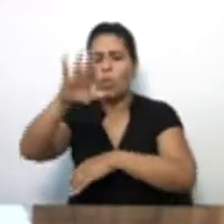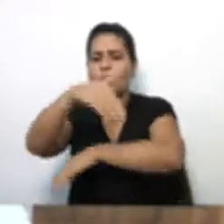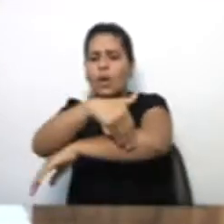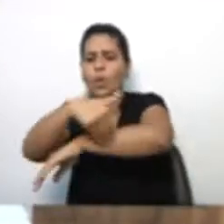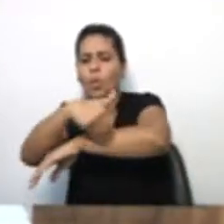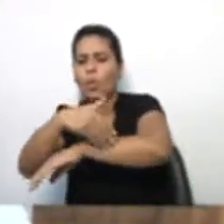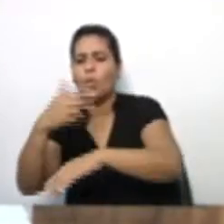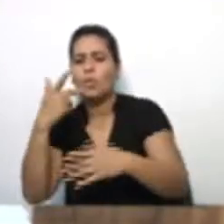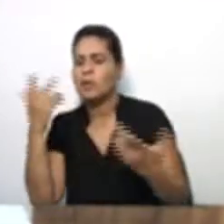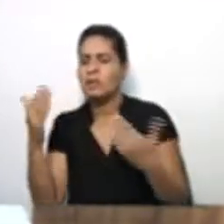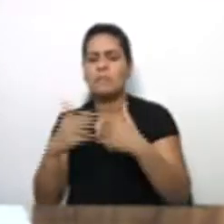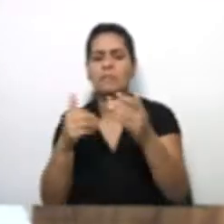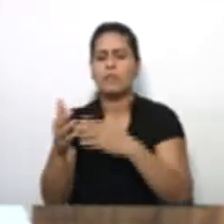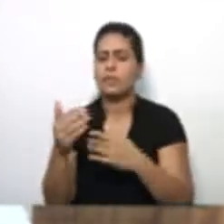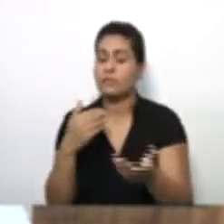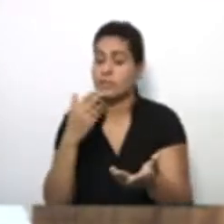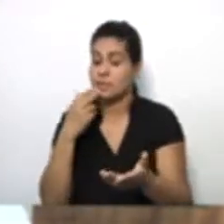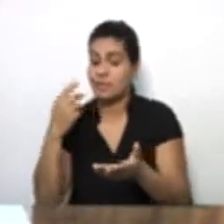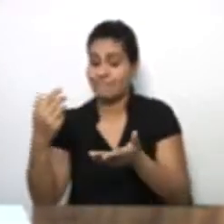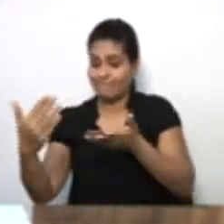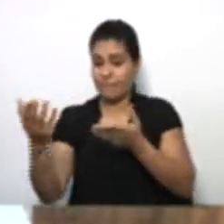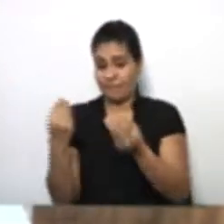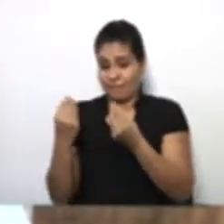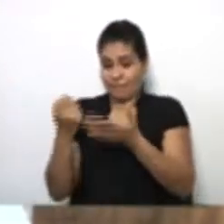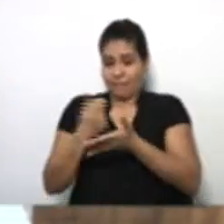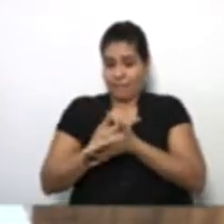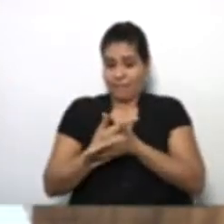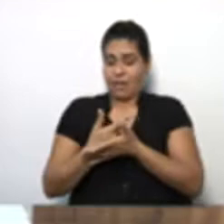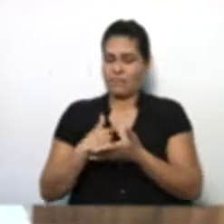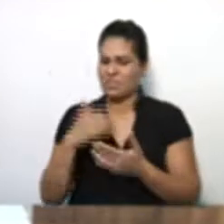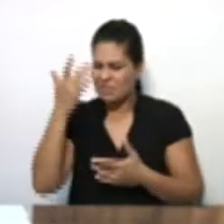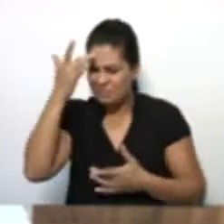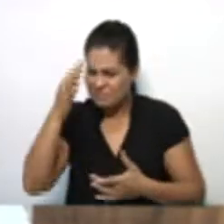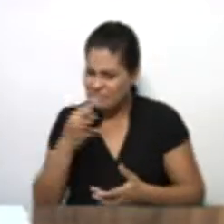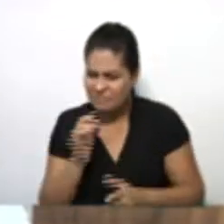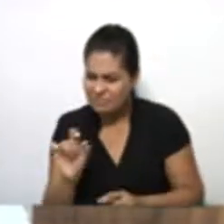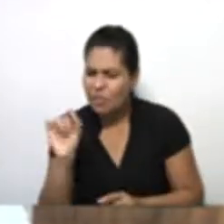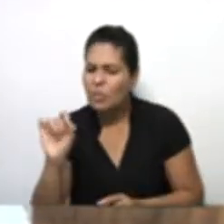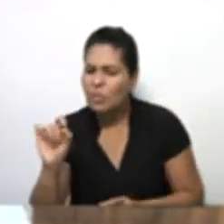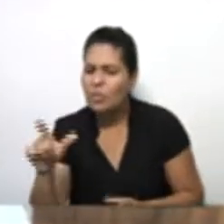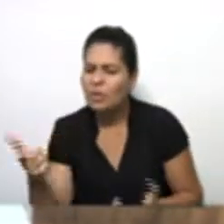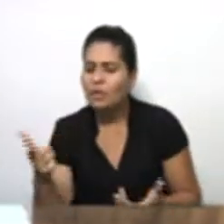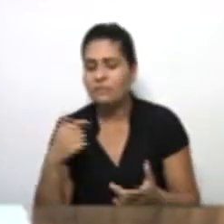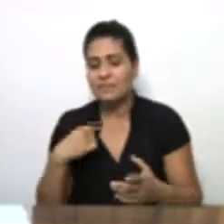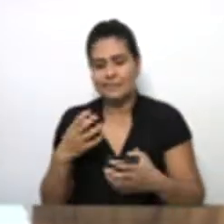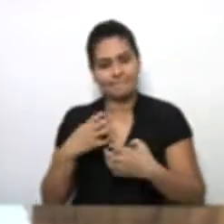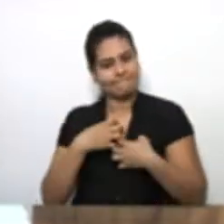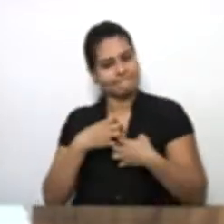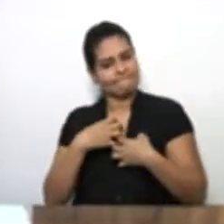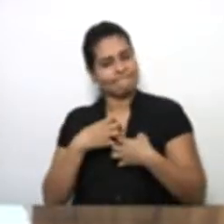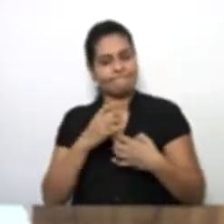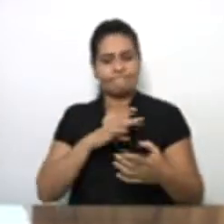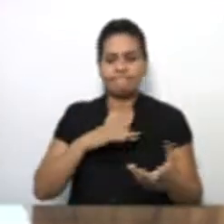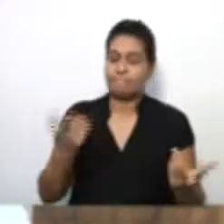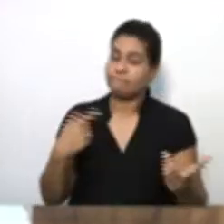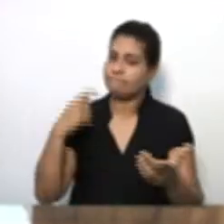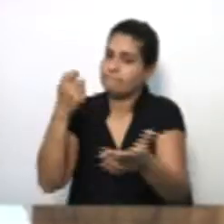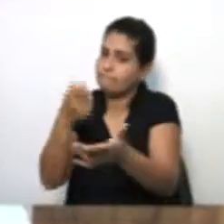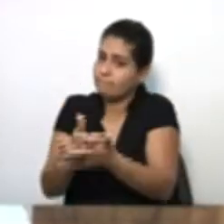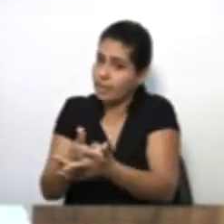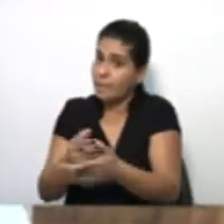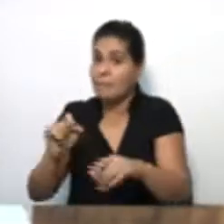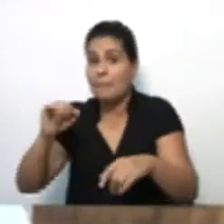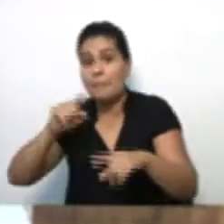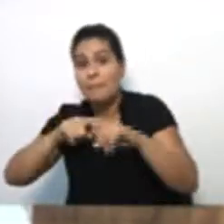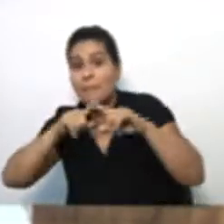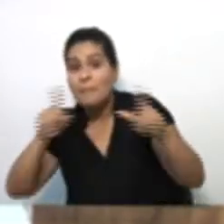está oferecendo um produto e você não sabe a origem, aí você fica assim meio receoso de adquirir aquele bem, aquele serviço. Mas quando